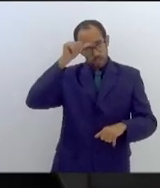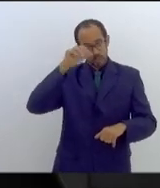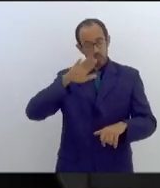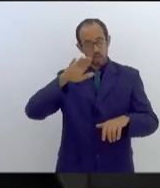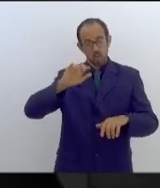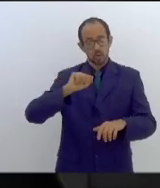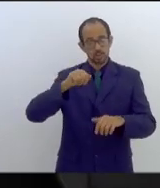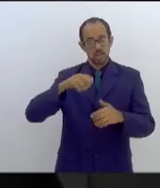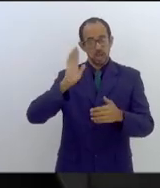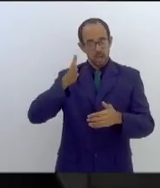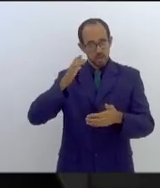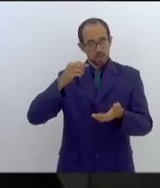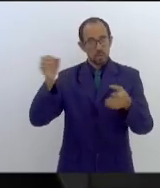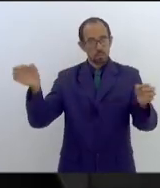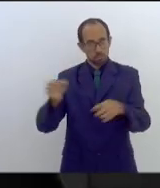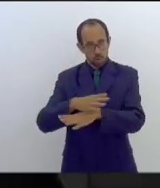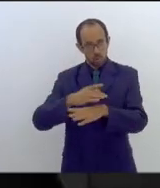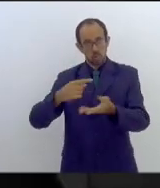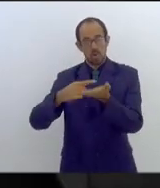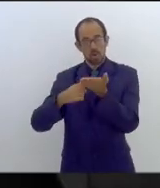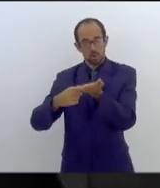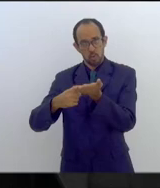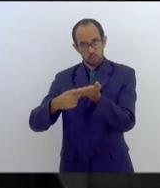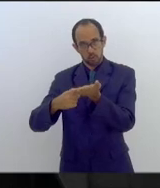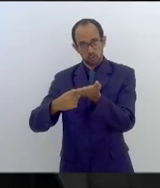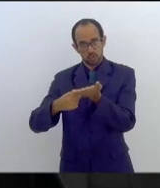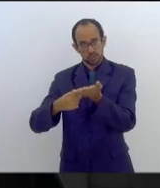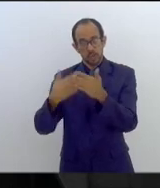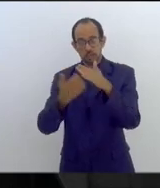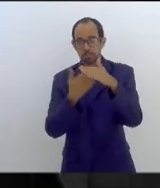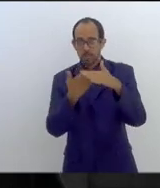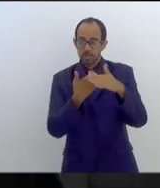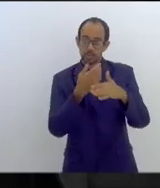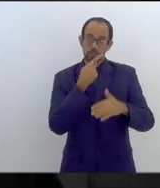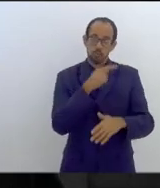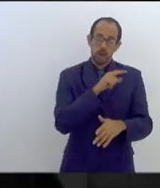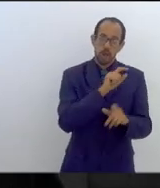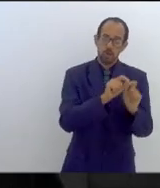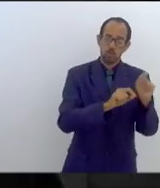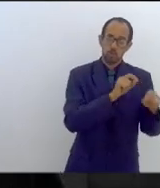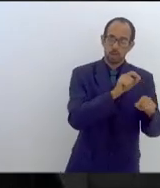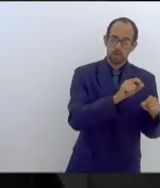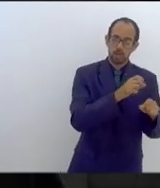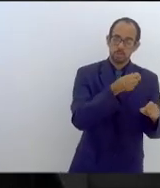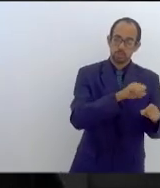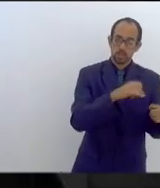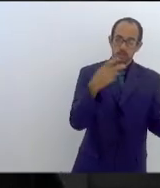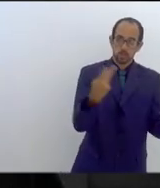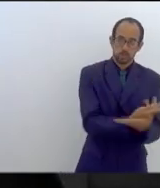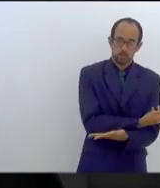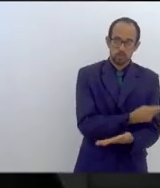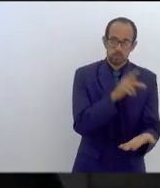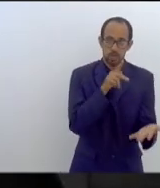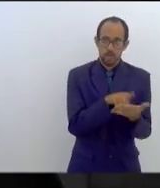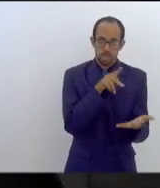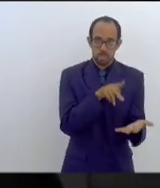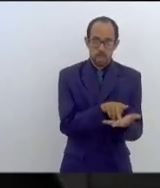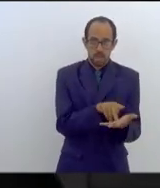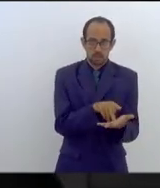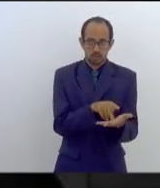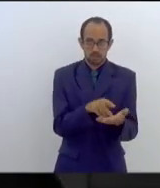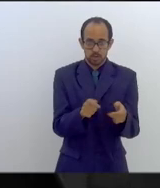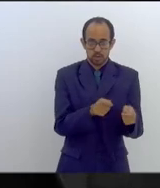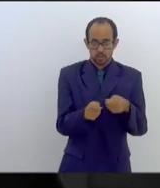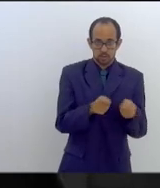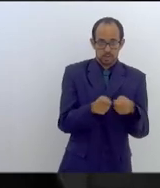foi celebrado, enfim, né? A concessionária, por um lado, diz que houve, de fato, negociações, que as bases de um acordo